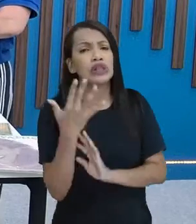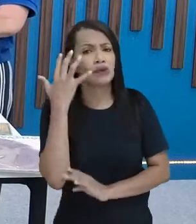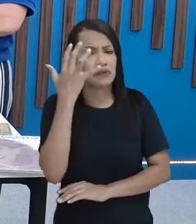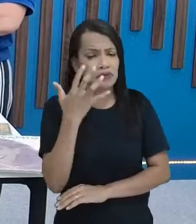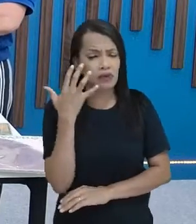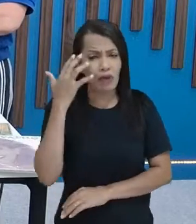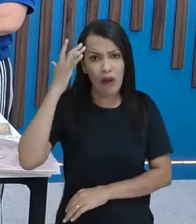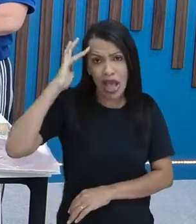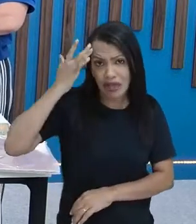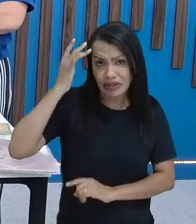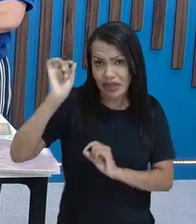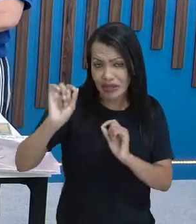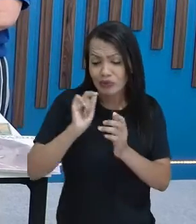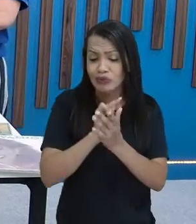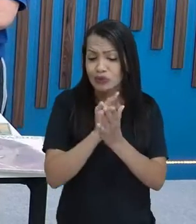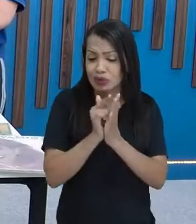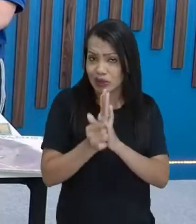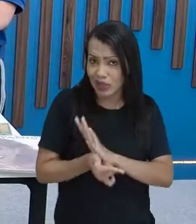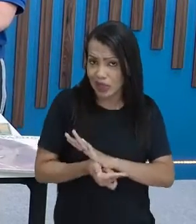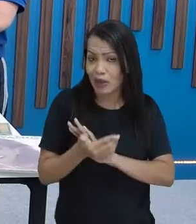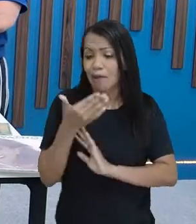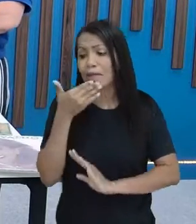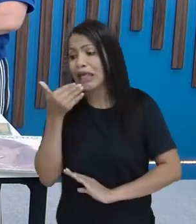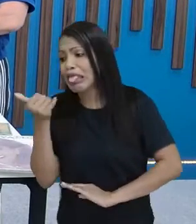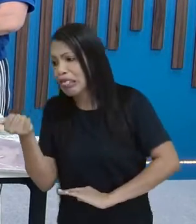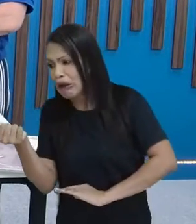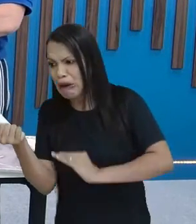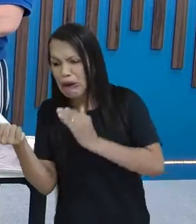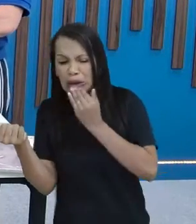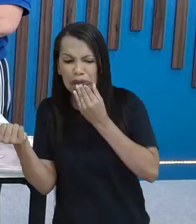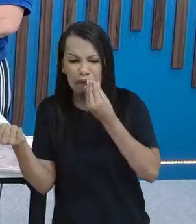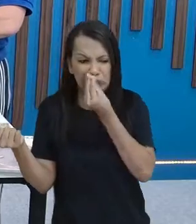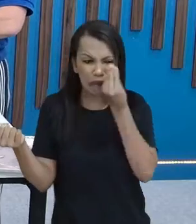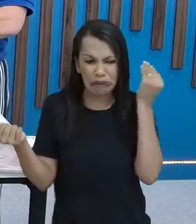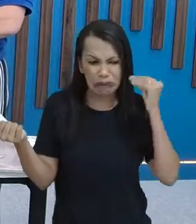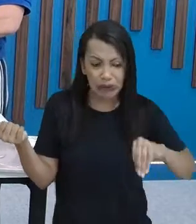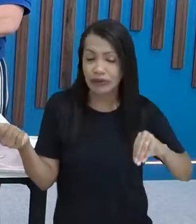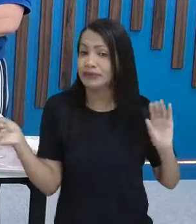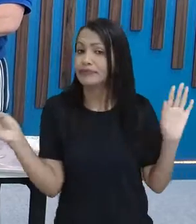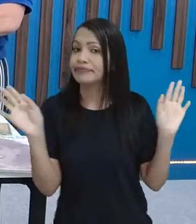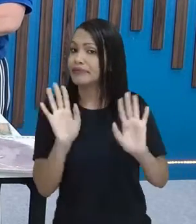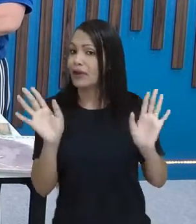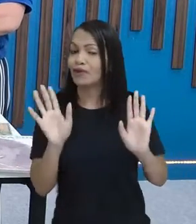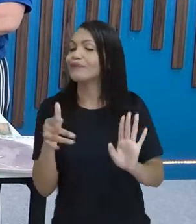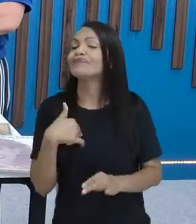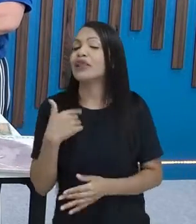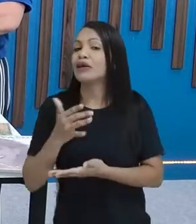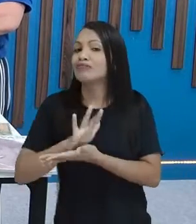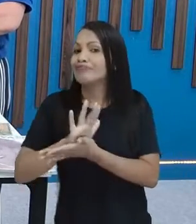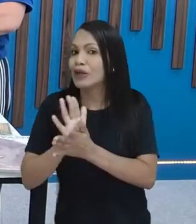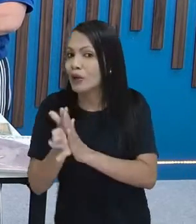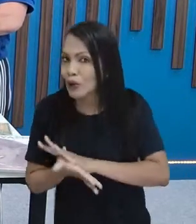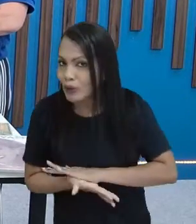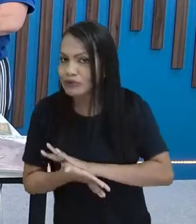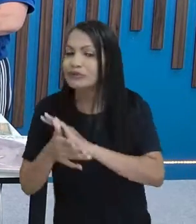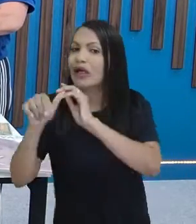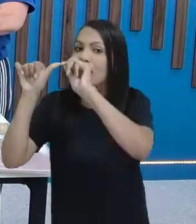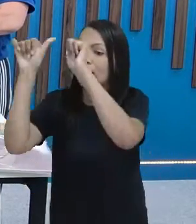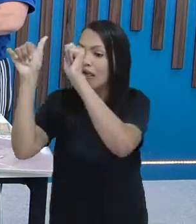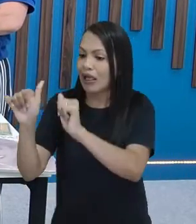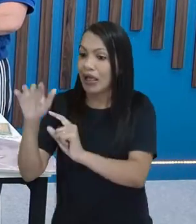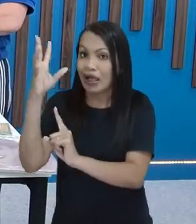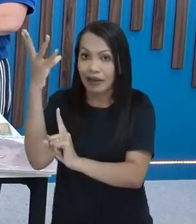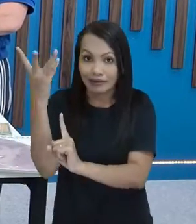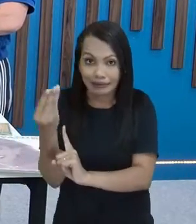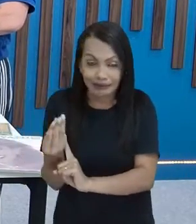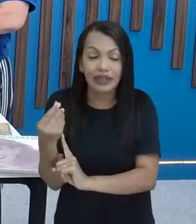que outro é preconceito musical, né? É preconceito artístico. Não existem linguagens melhores umas que as